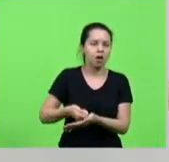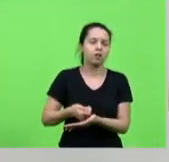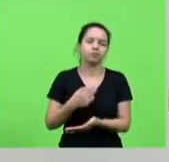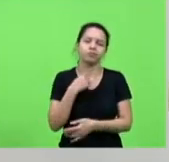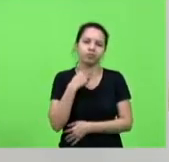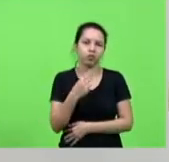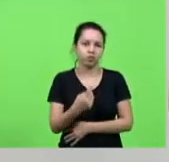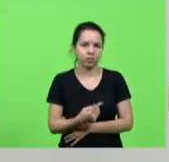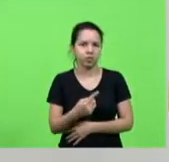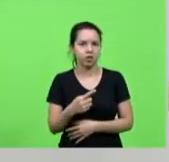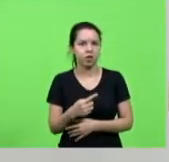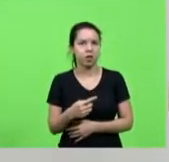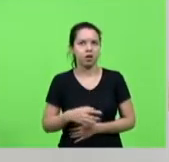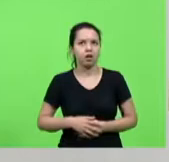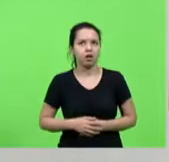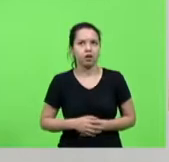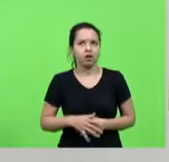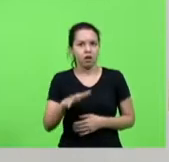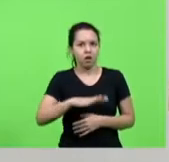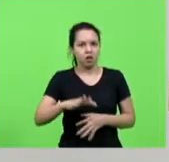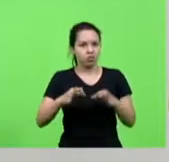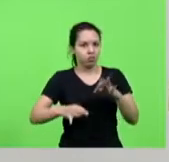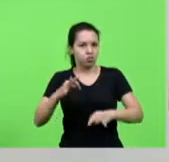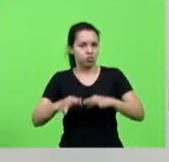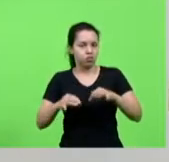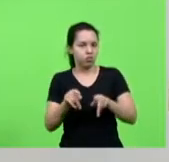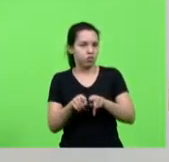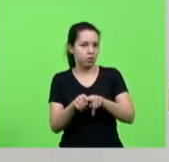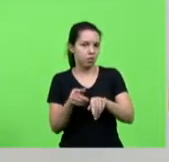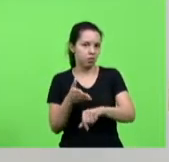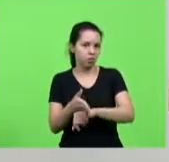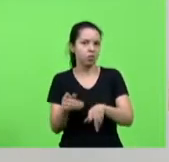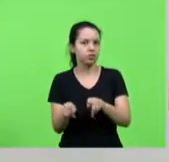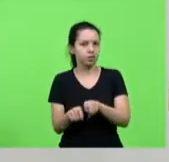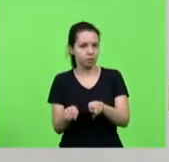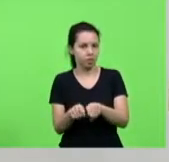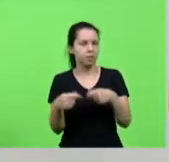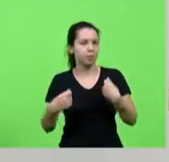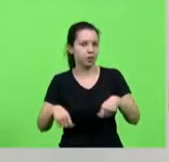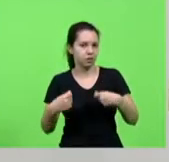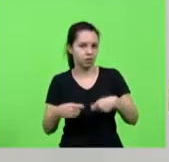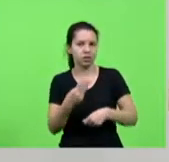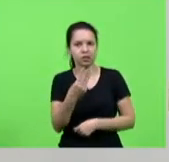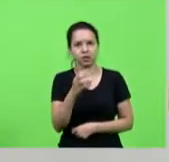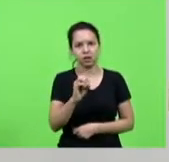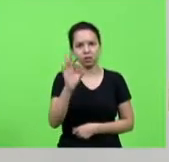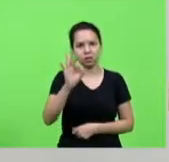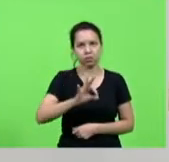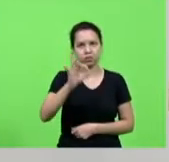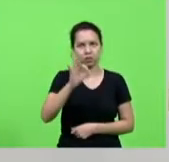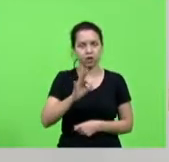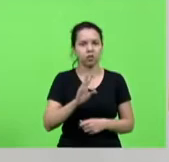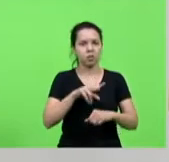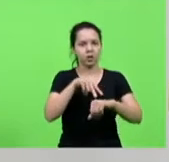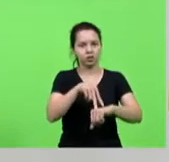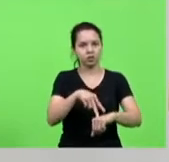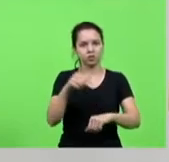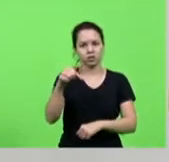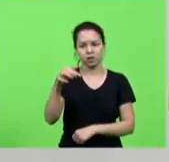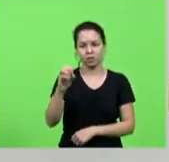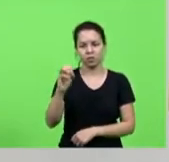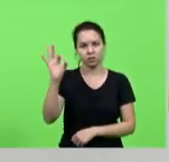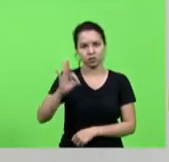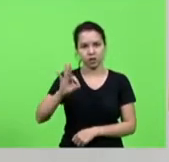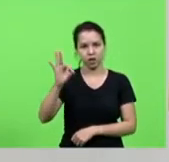vou invadir nem o campo ali da justiça, que também praticamente está trabalhando com 30% presencial e 70%, isso